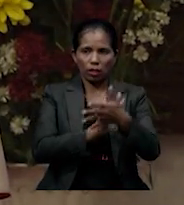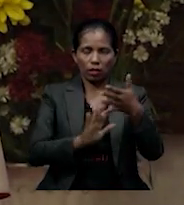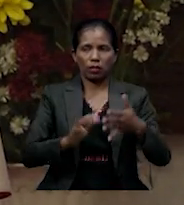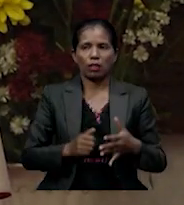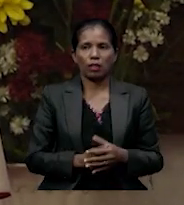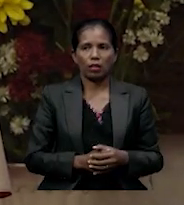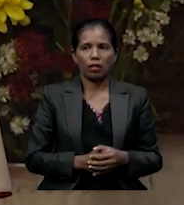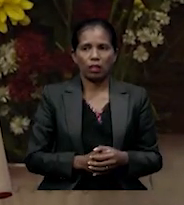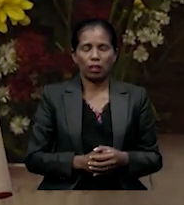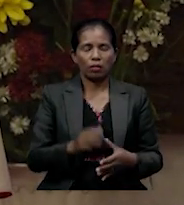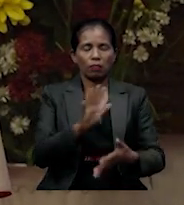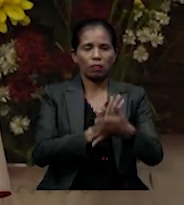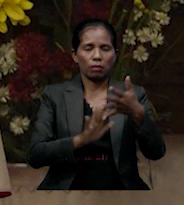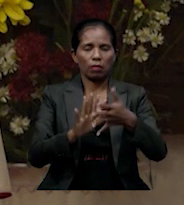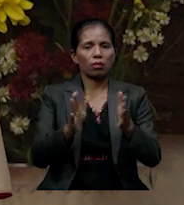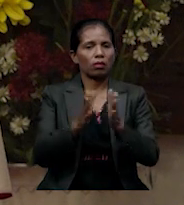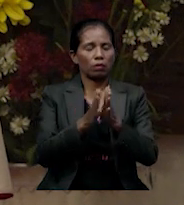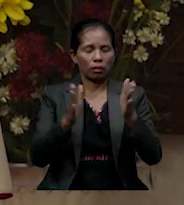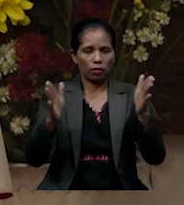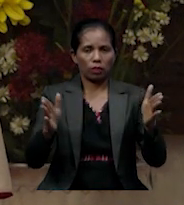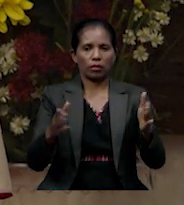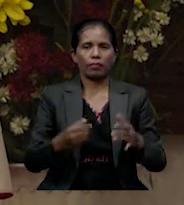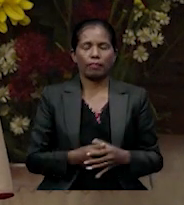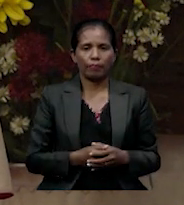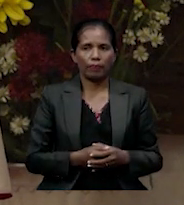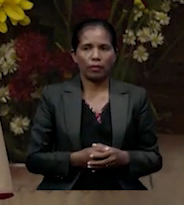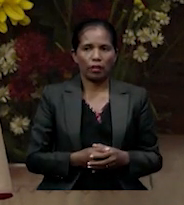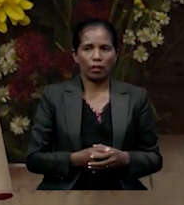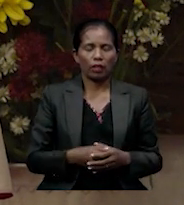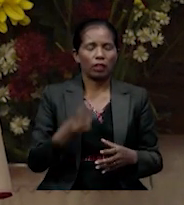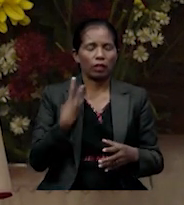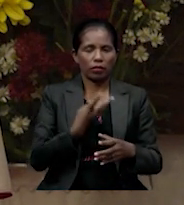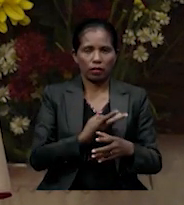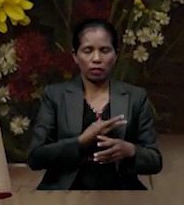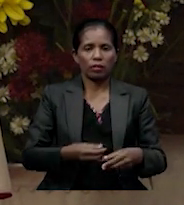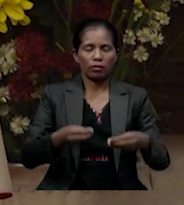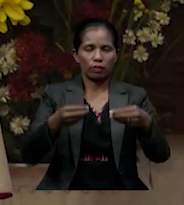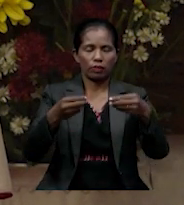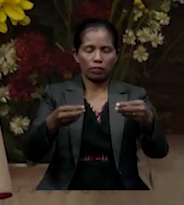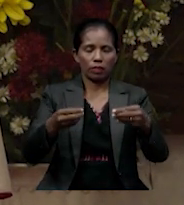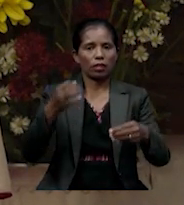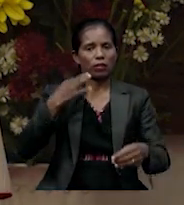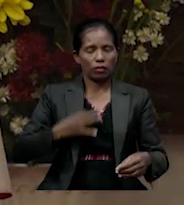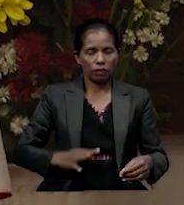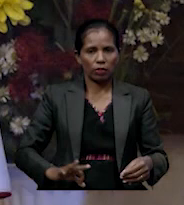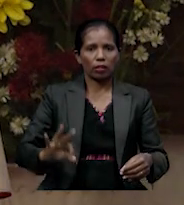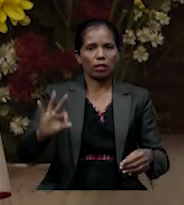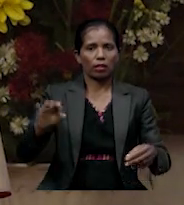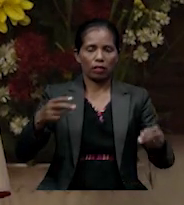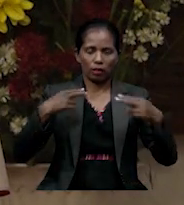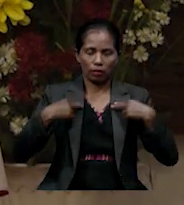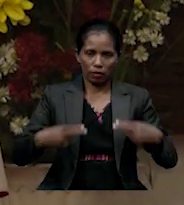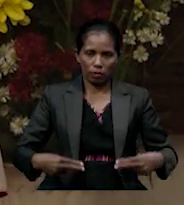se celebrou um grande congresso, também neste sentido da fraternidade humana